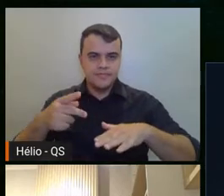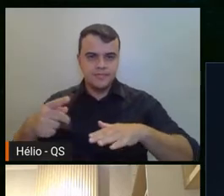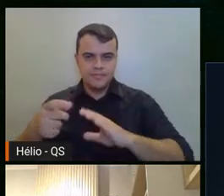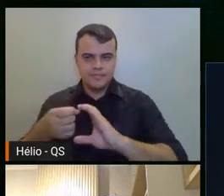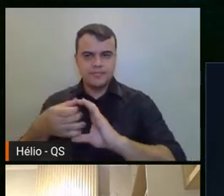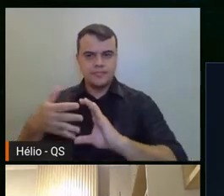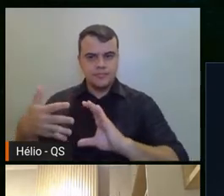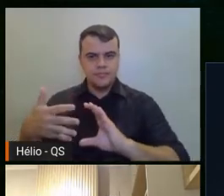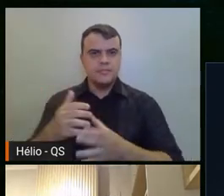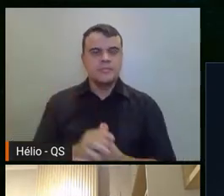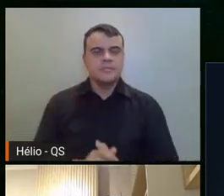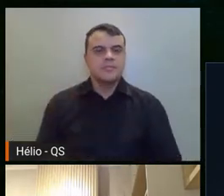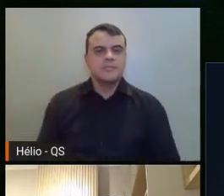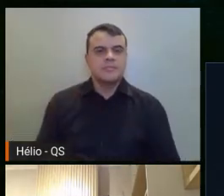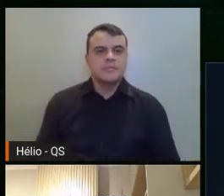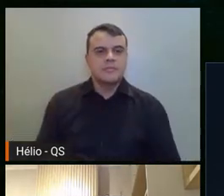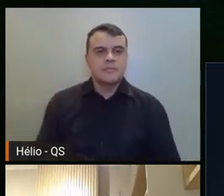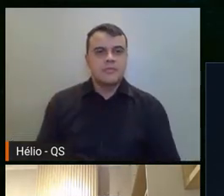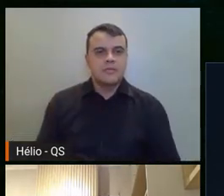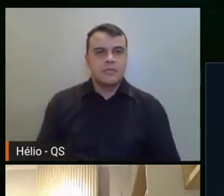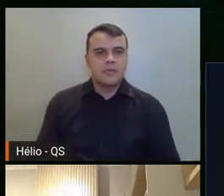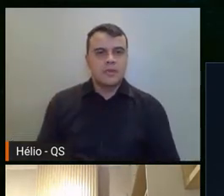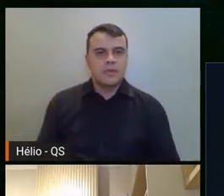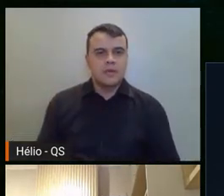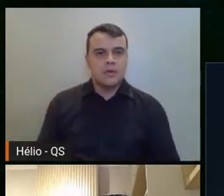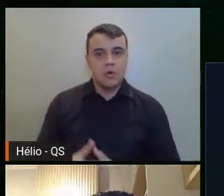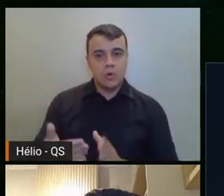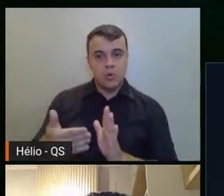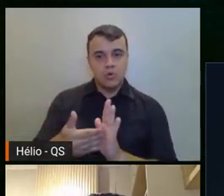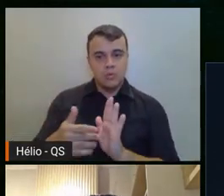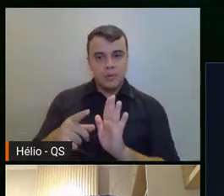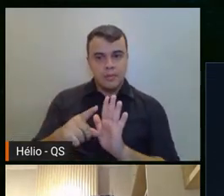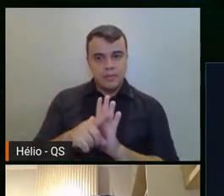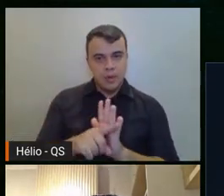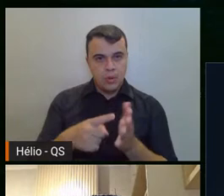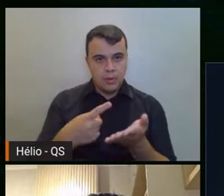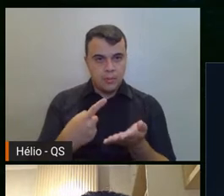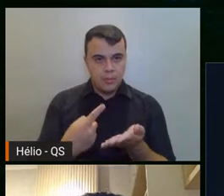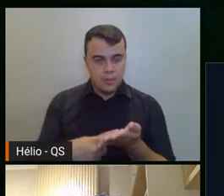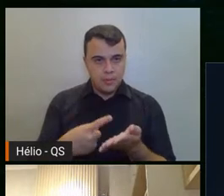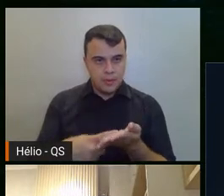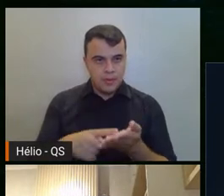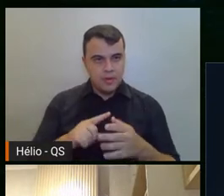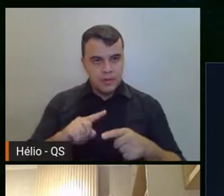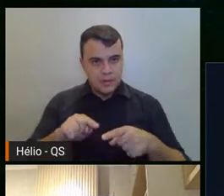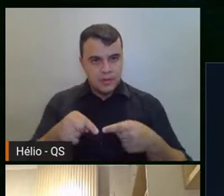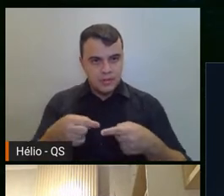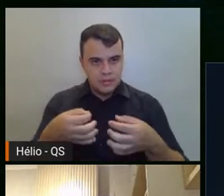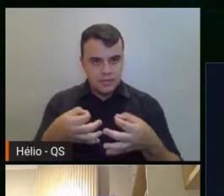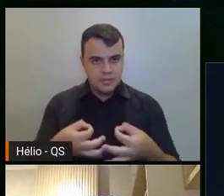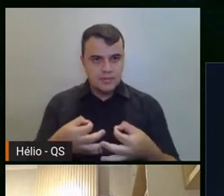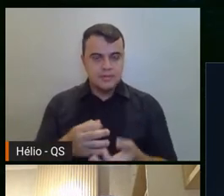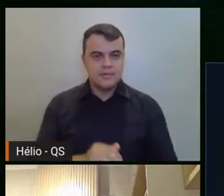aí como base né E daí só para última pergunta que eu prometo Daí se depois isso